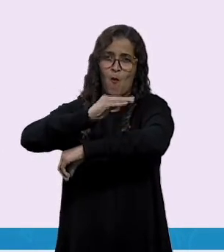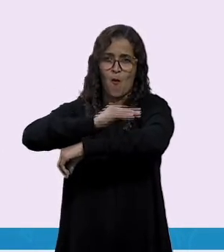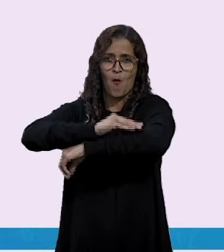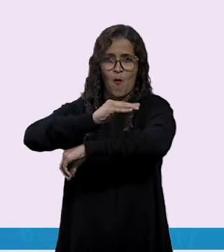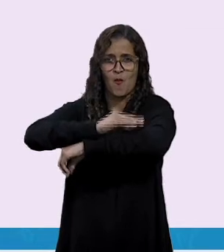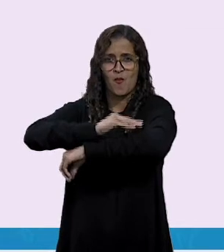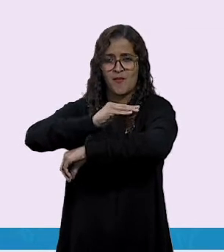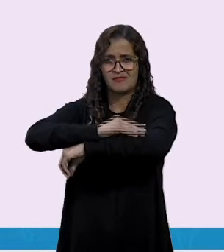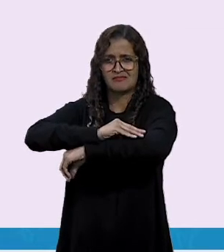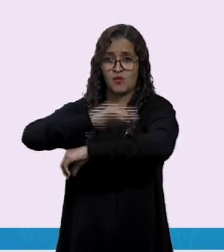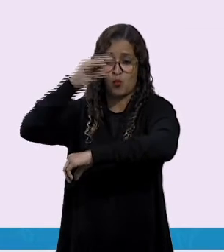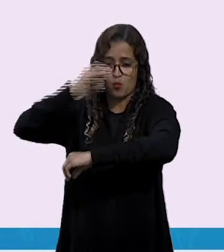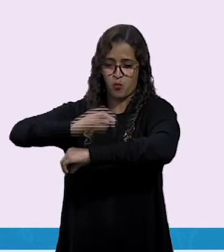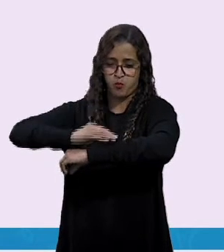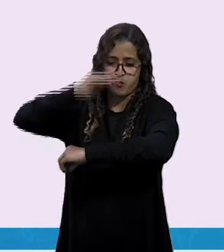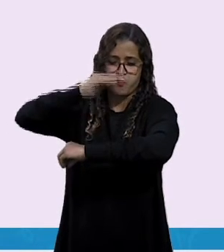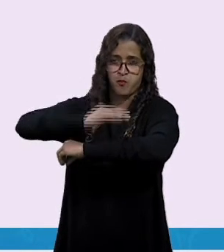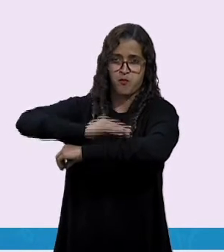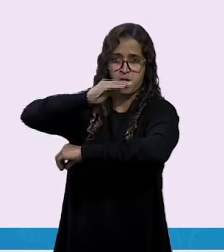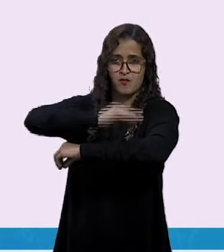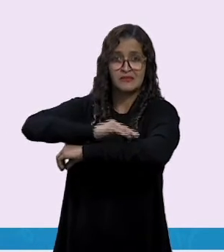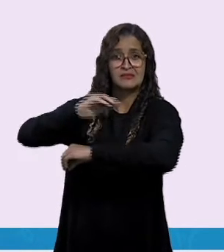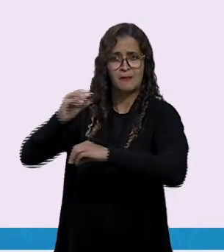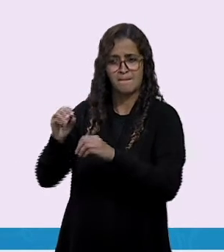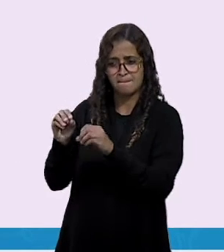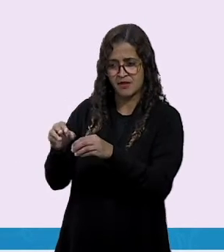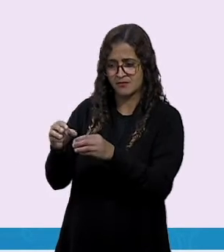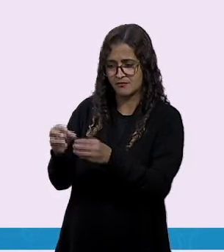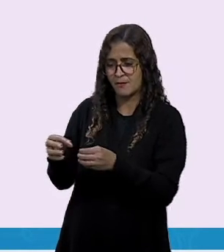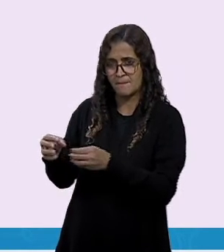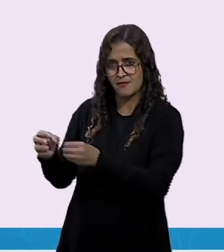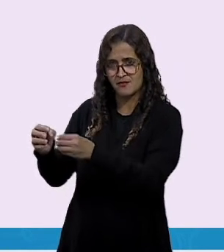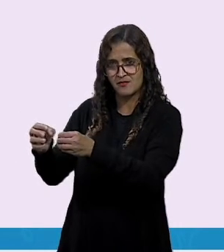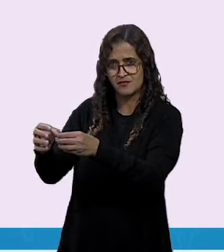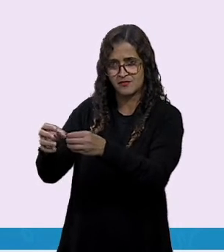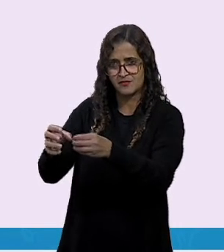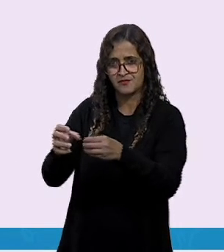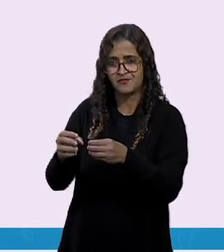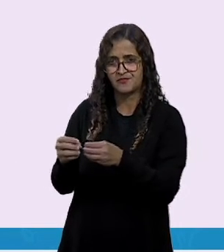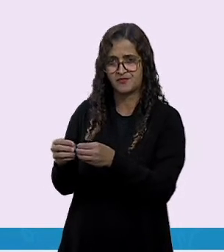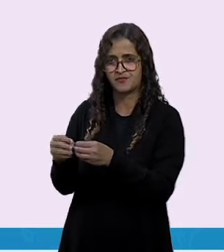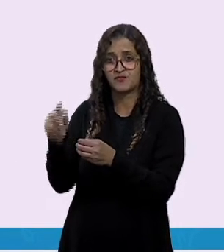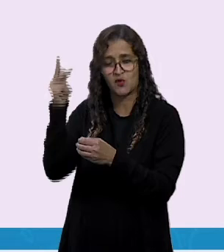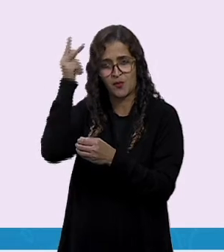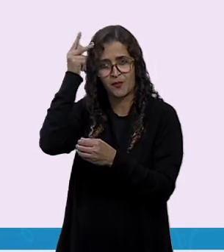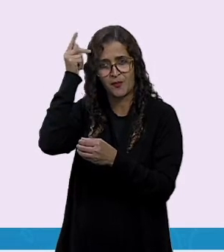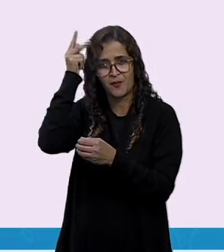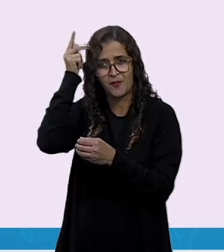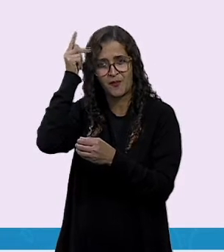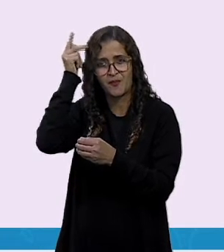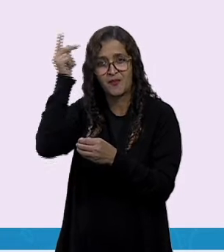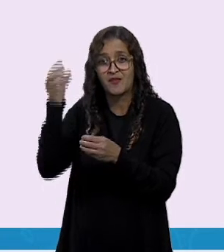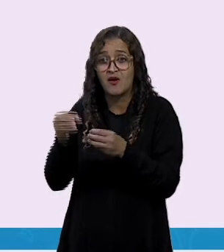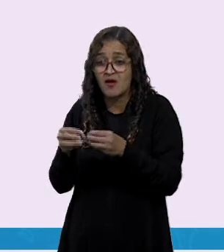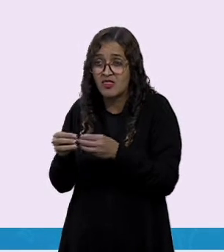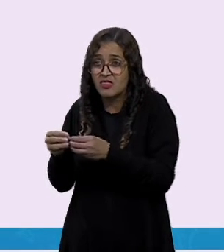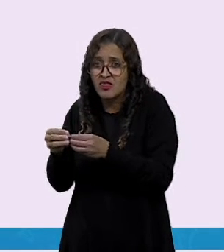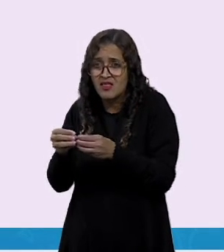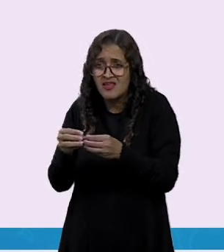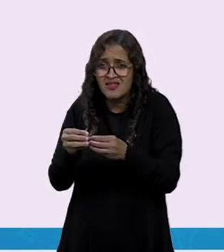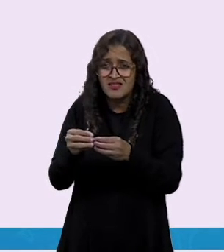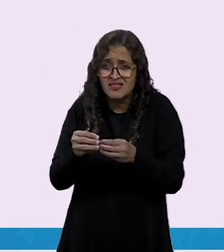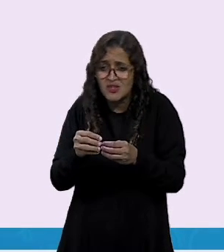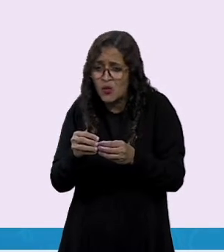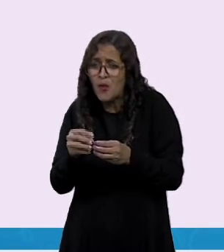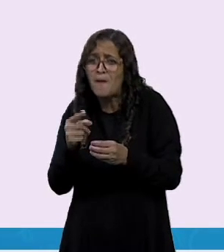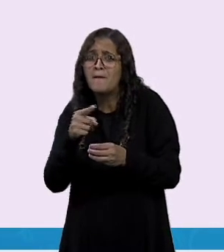uma rã, um sapo, ele coloca os ovos. Normalmente, gente, a maioria das vezes o sapo, a rã, coloca os ovos na